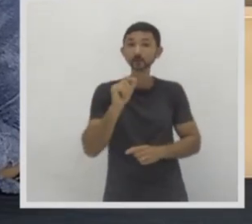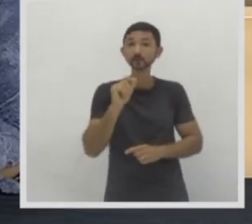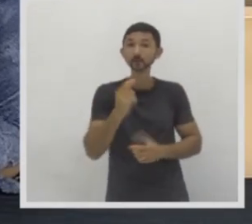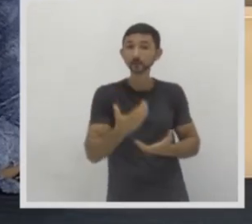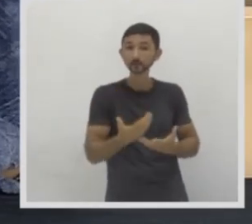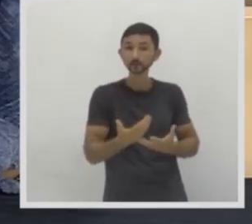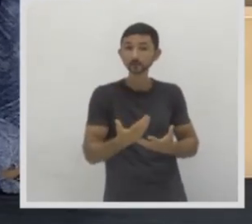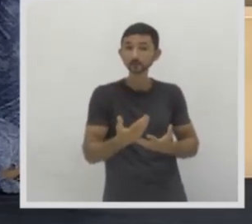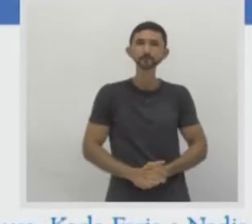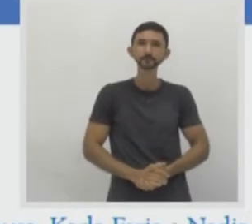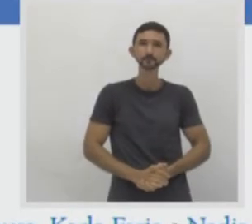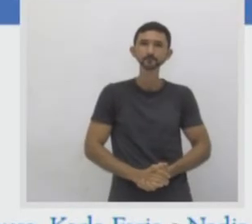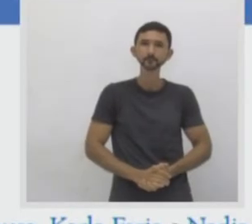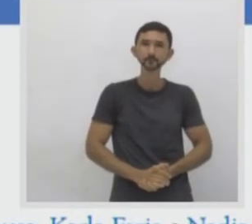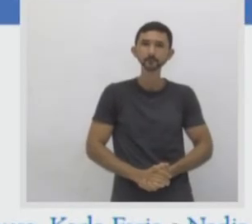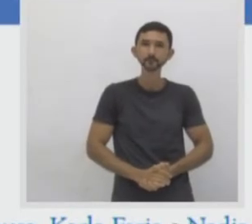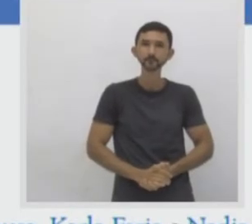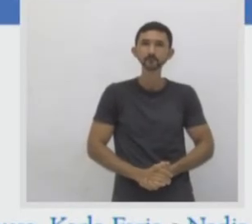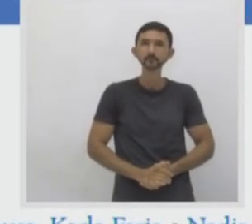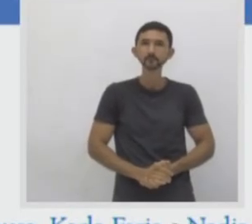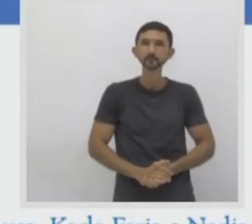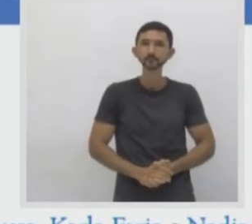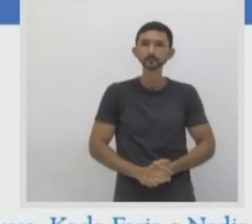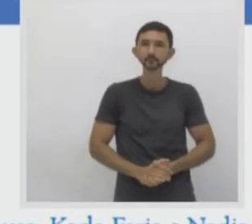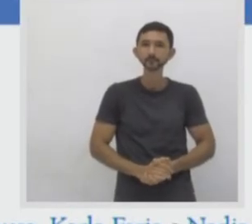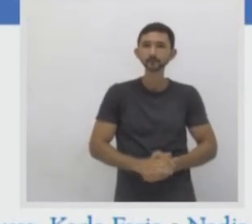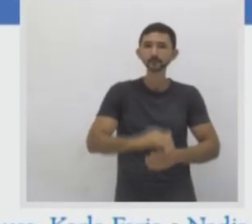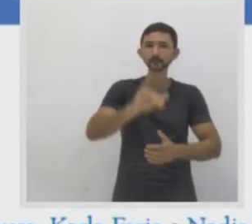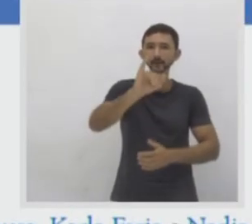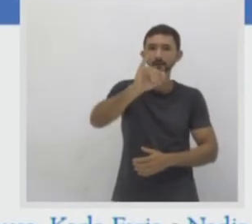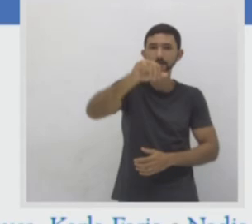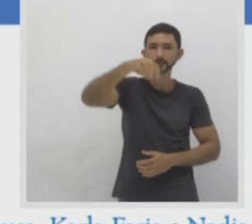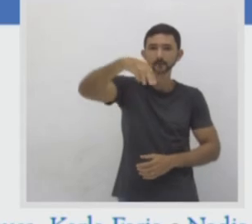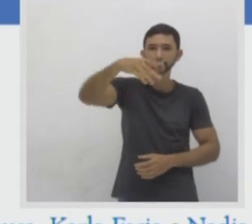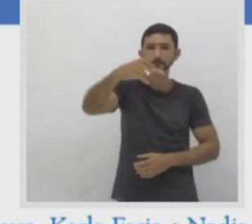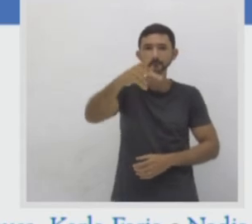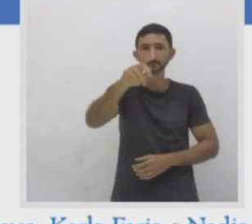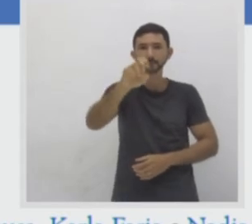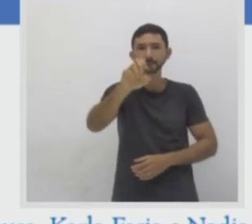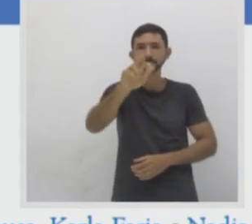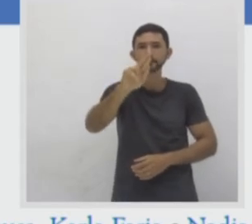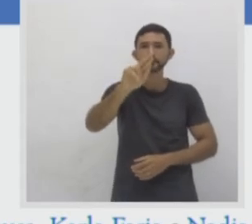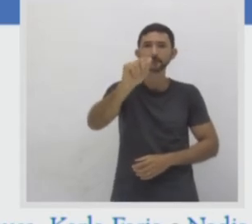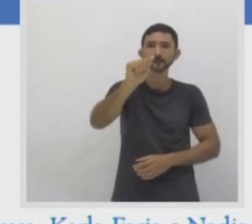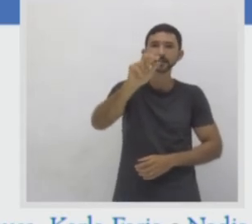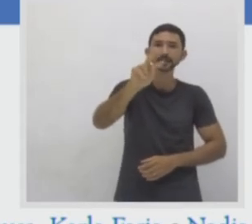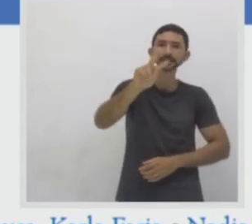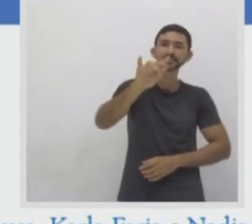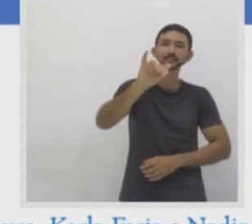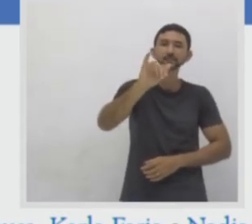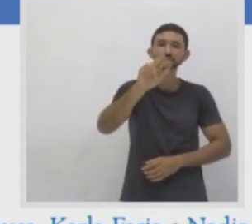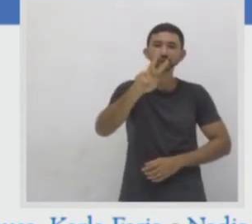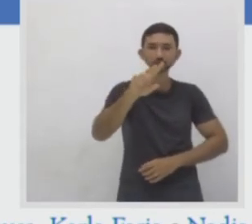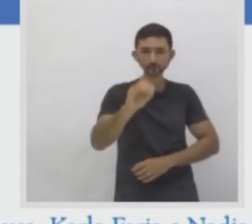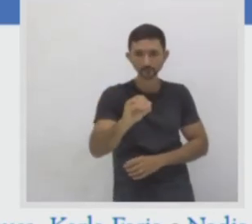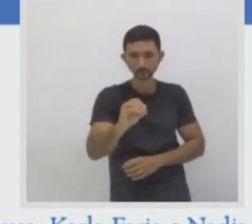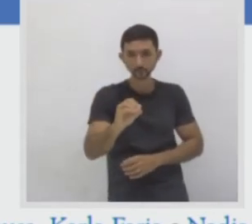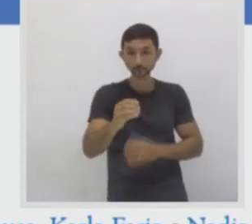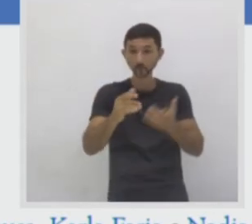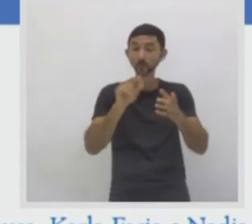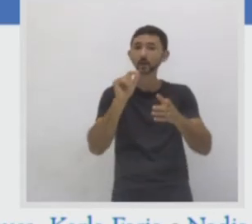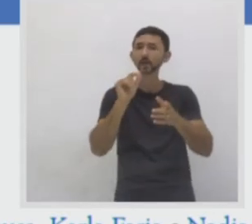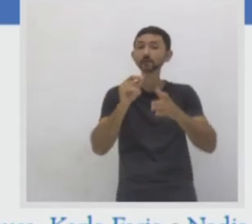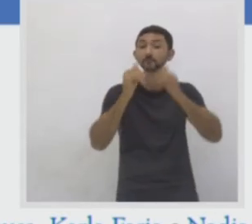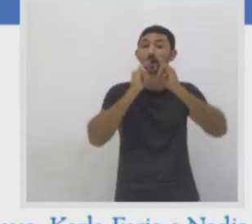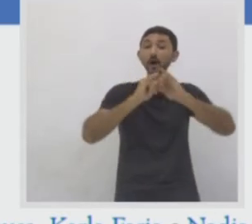modos verbais? Estão no imperativo, pois o objetivo do anúncio é dar orientação à população